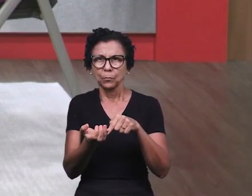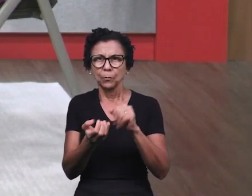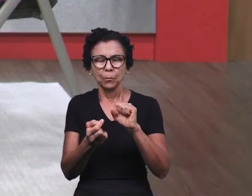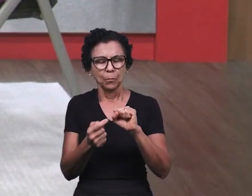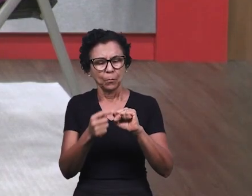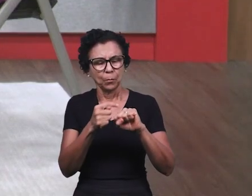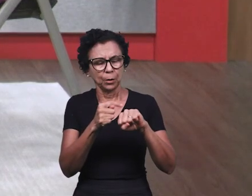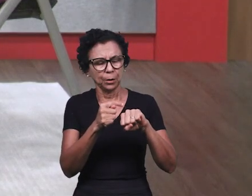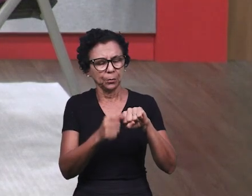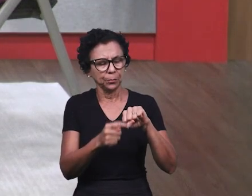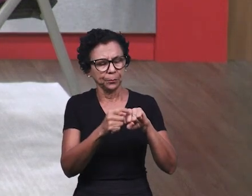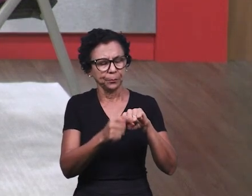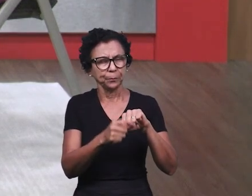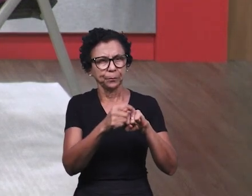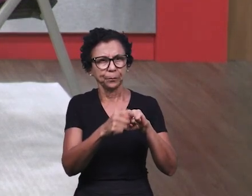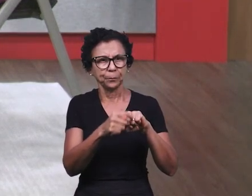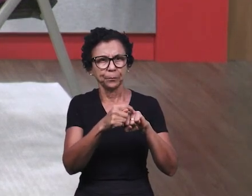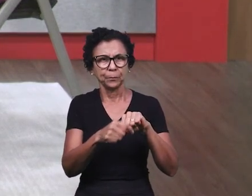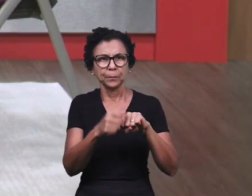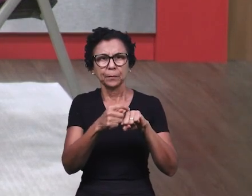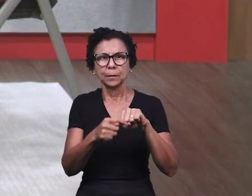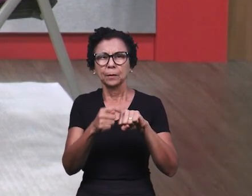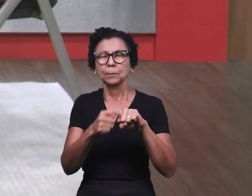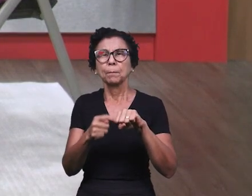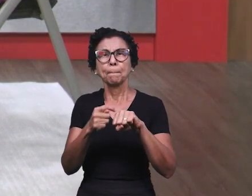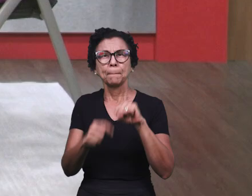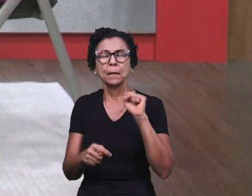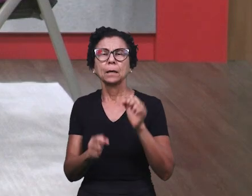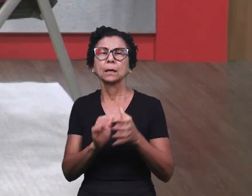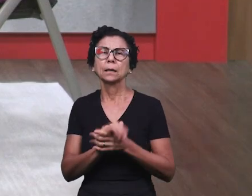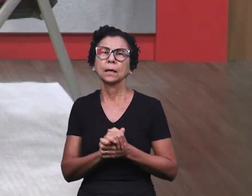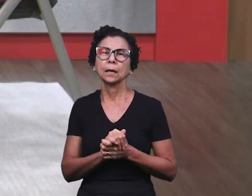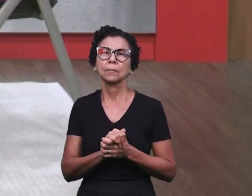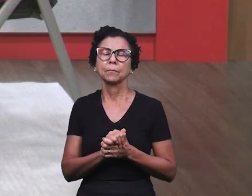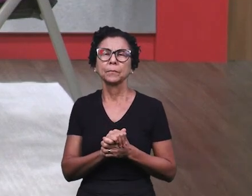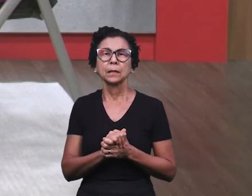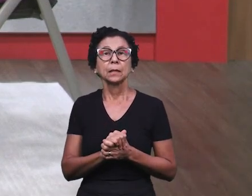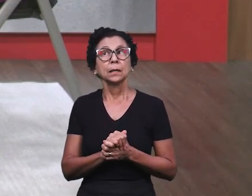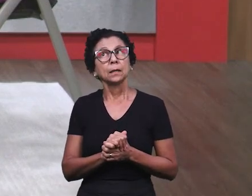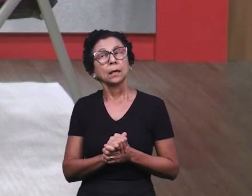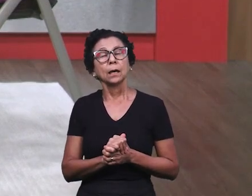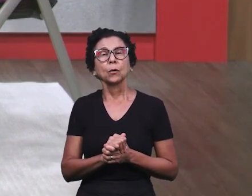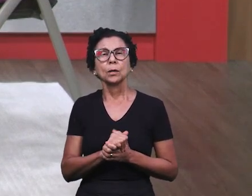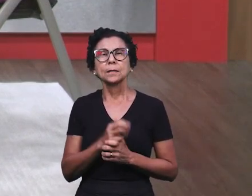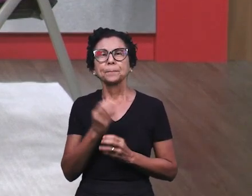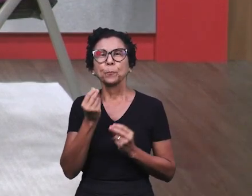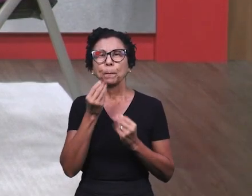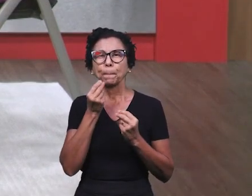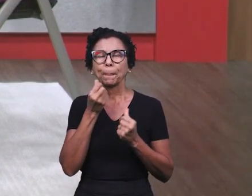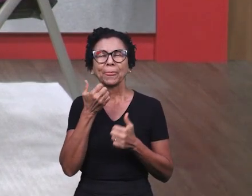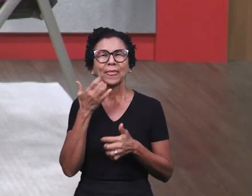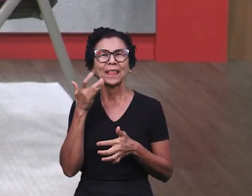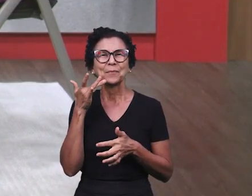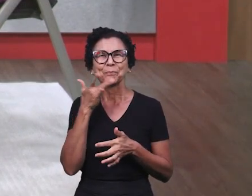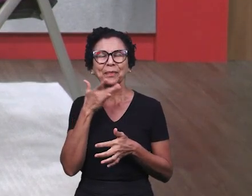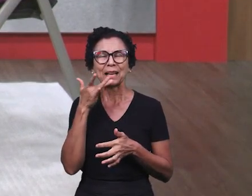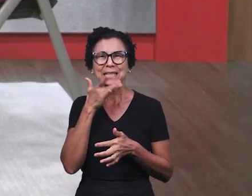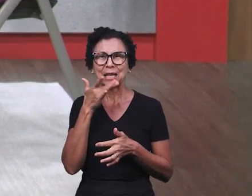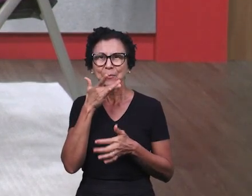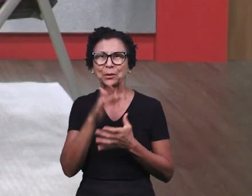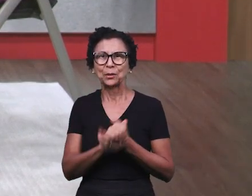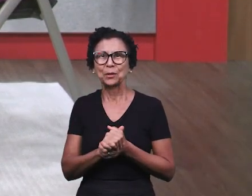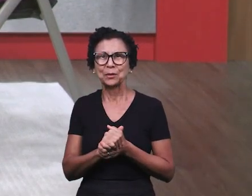Agora, o diabético pegou aquela manga, colocou na boca e tá com aquele sabor que dá vontade de chupar mais e mais e mais, aquilo dali não